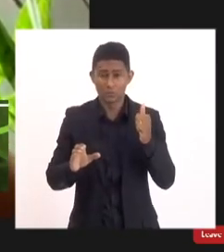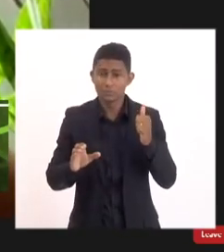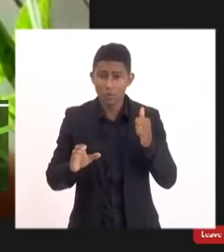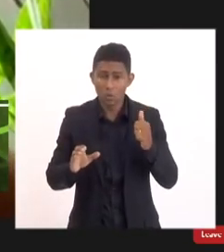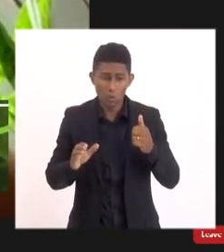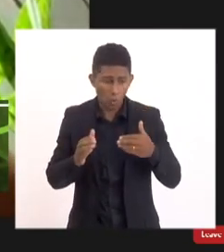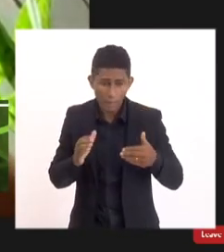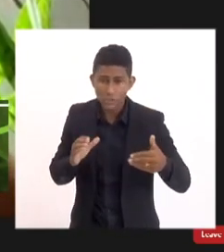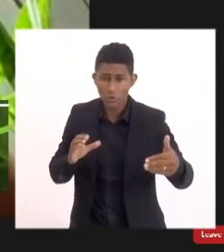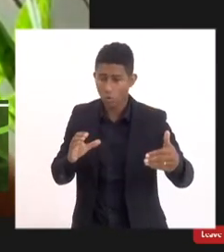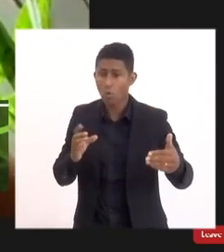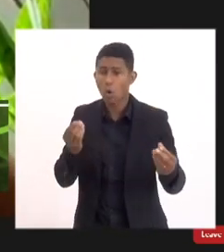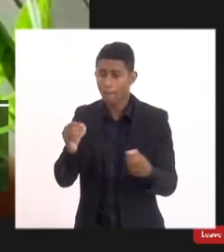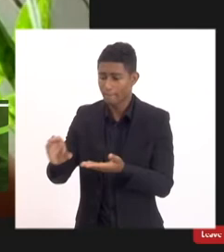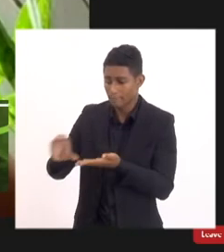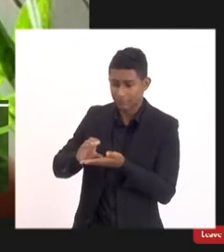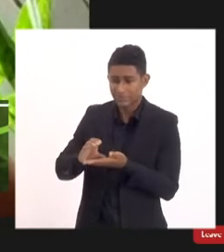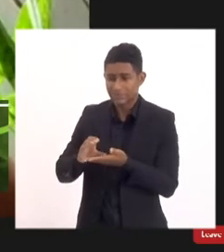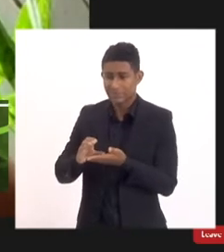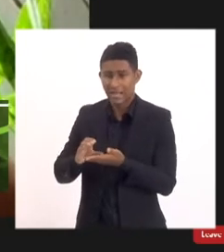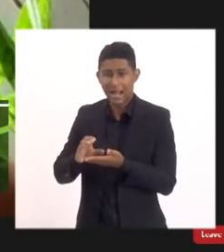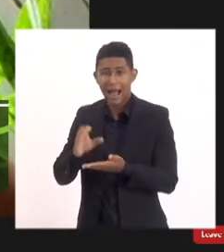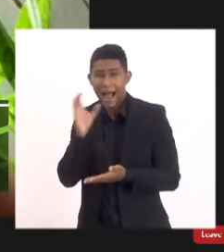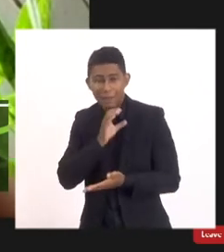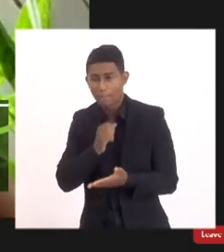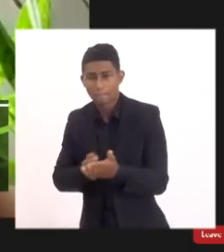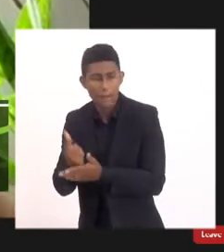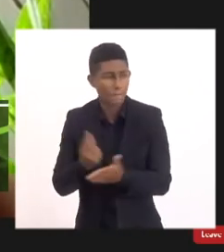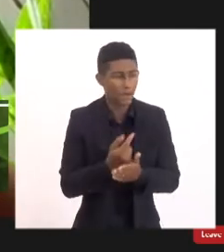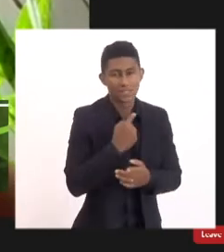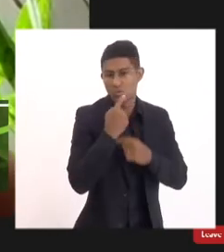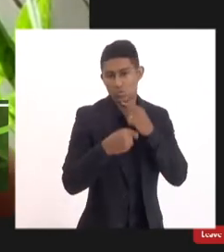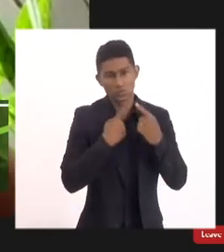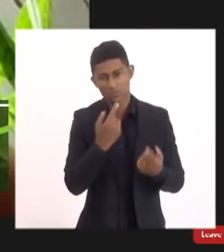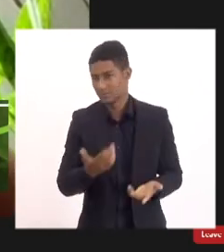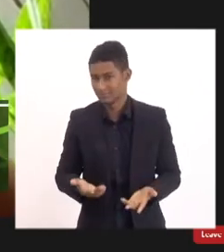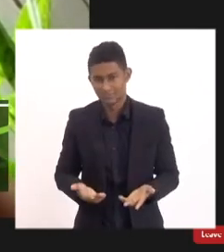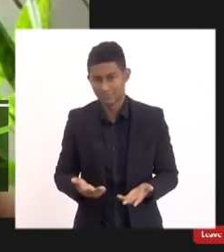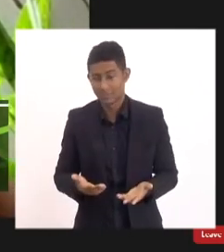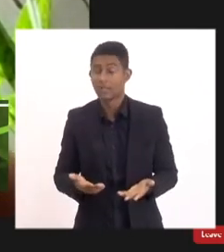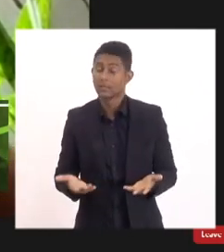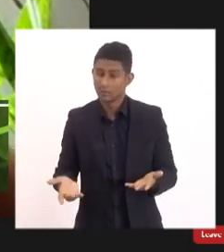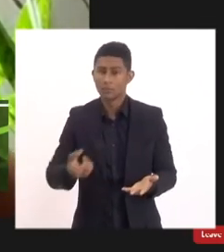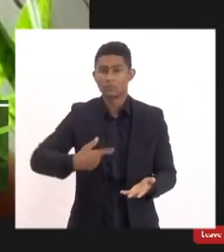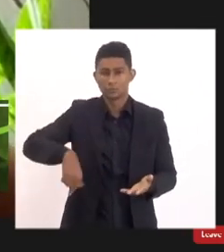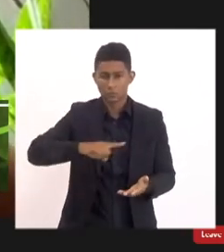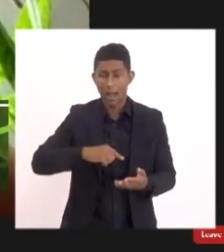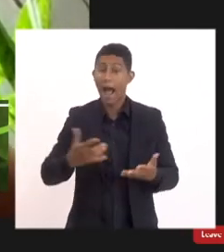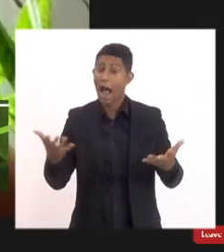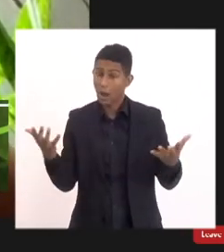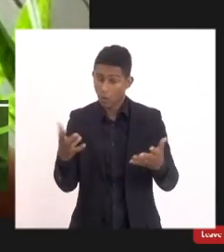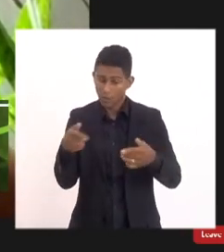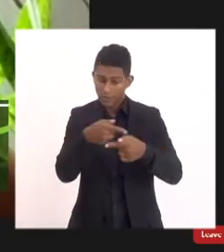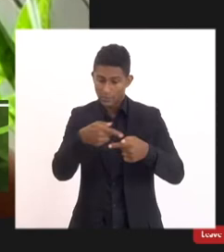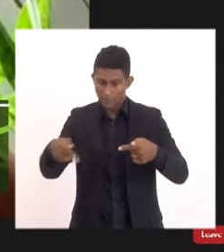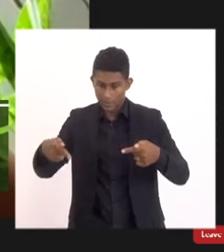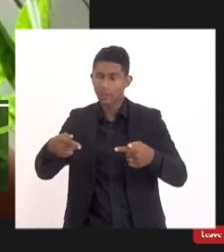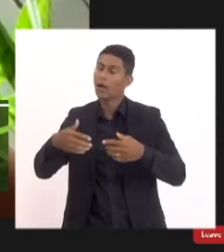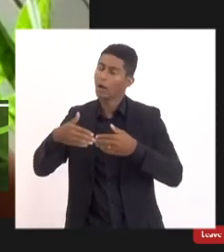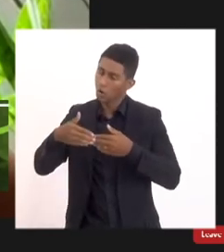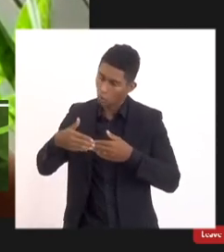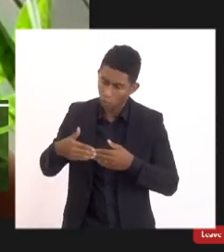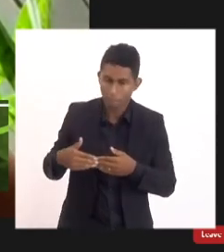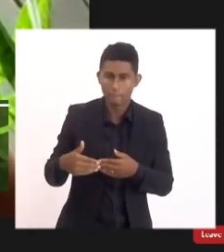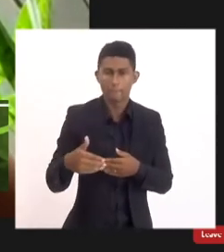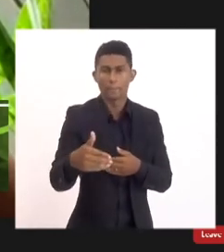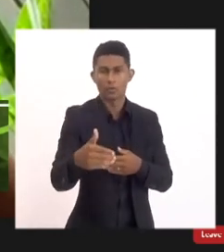após começaram as aulas. Então, a gente está utilizando essa verba agora. Então, já começamos